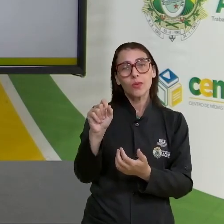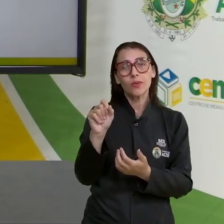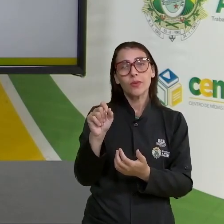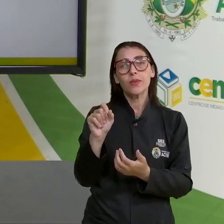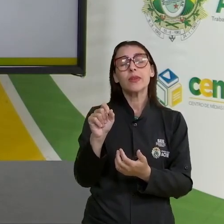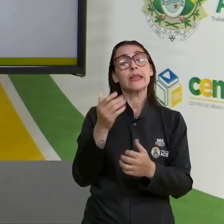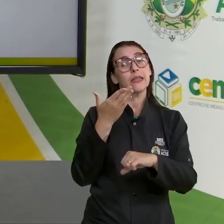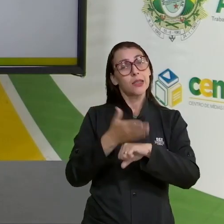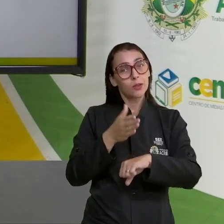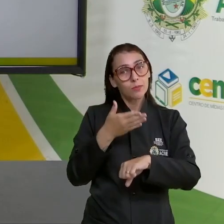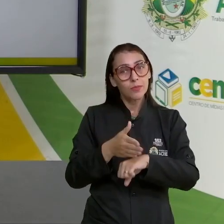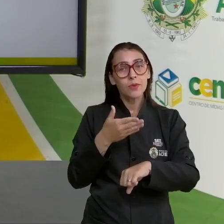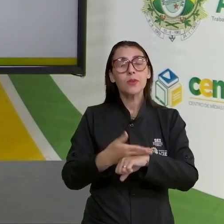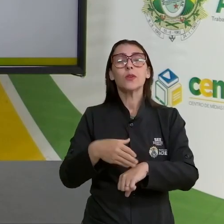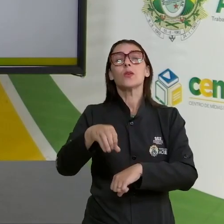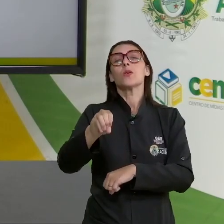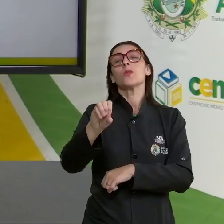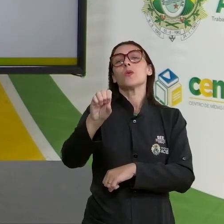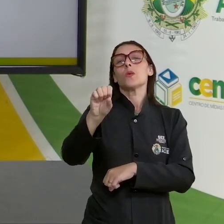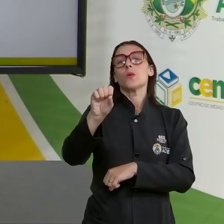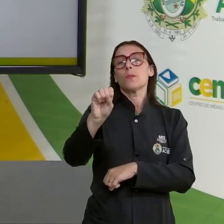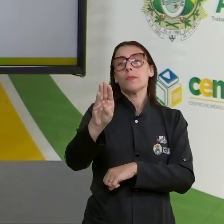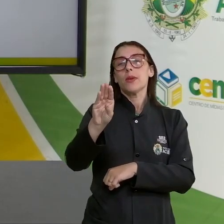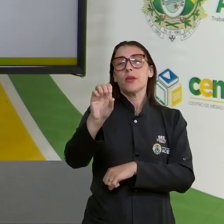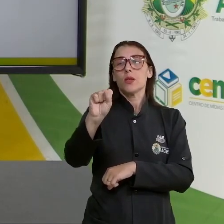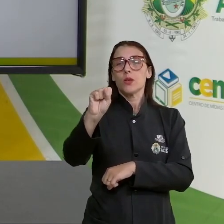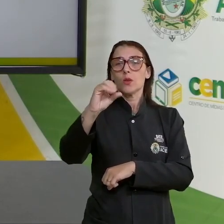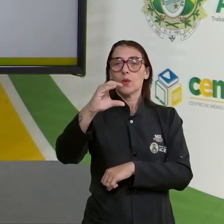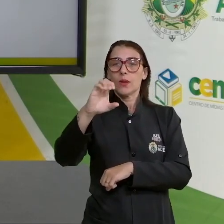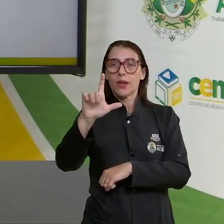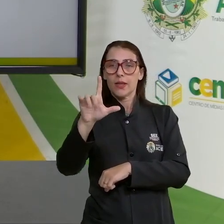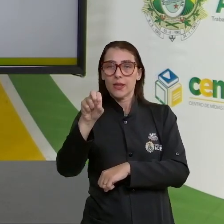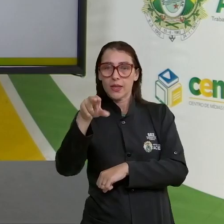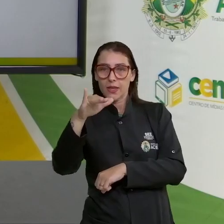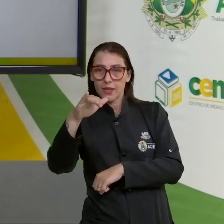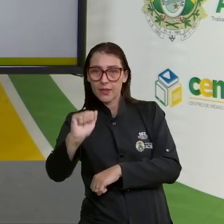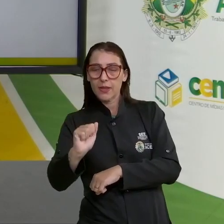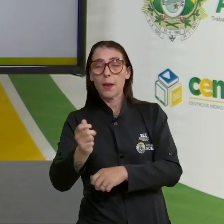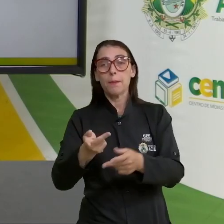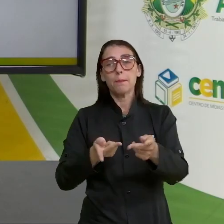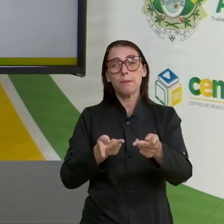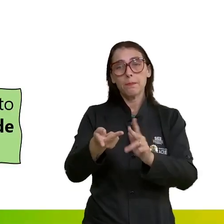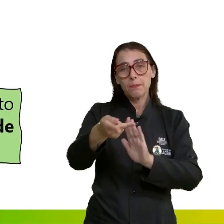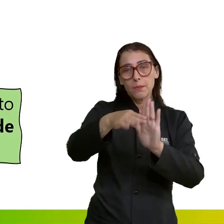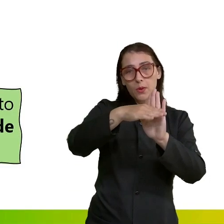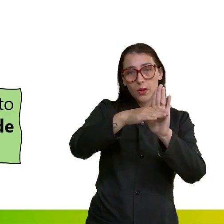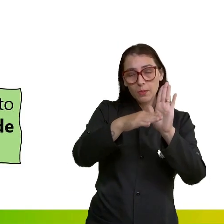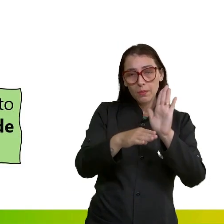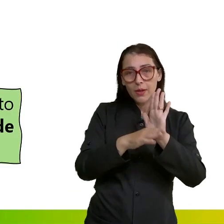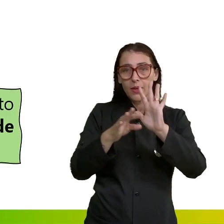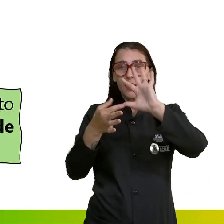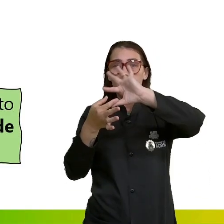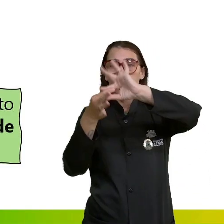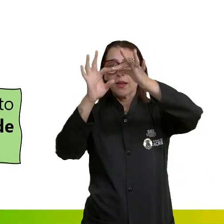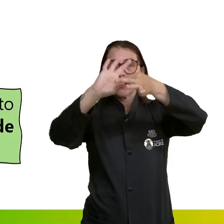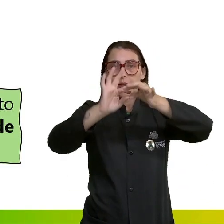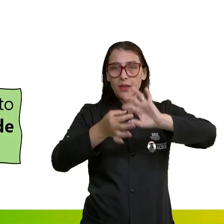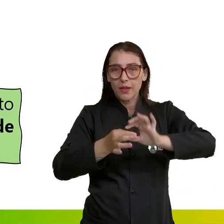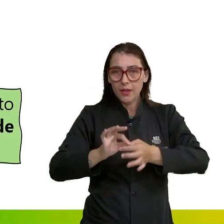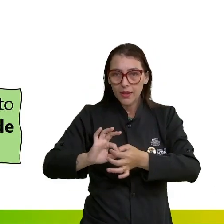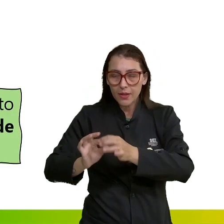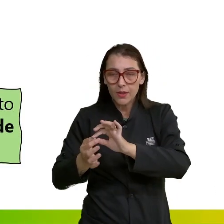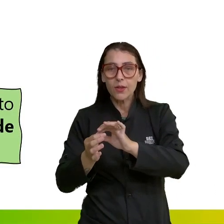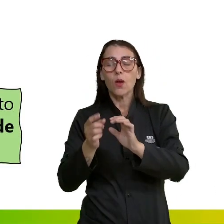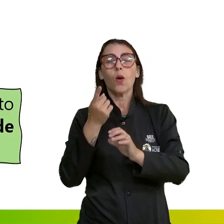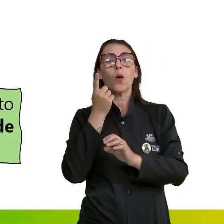as práticas aí de obsolescência programada, ok? Então, esse ciclo, pessoal, olha que interessante.